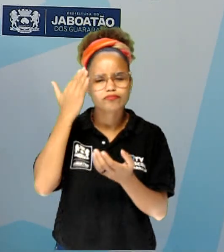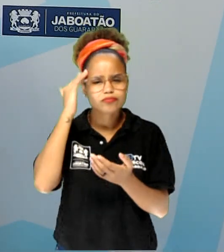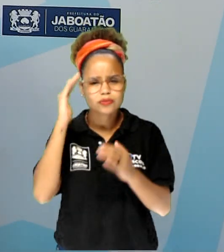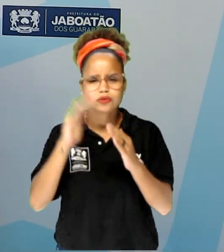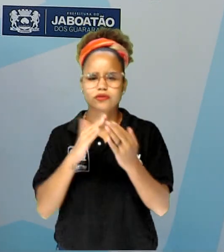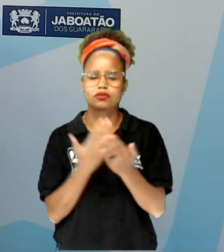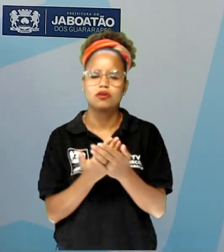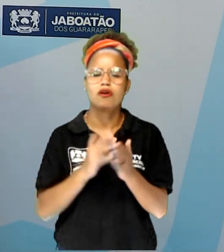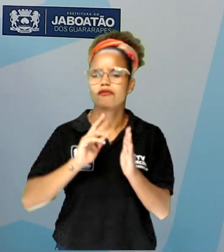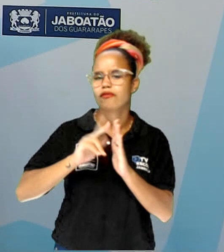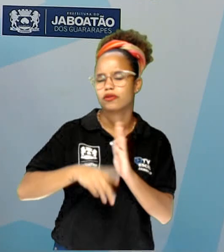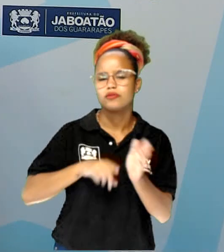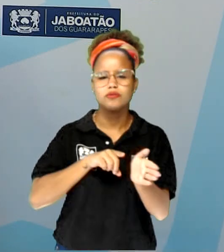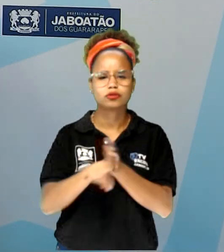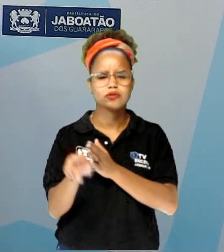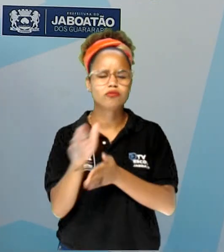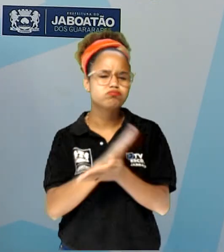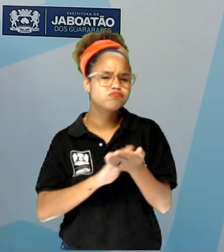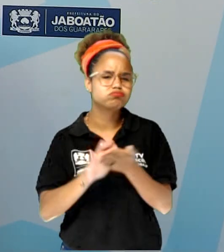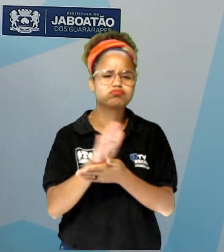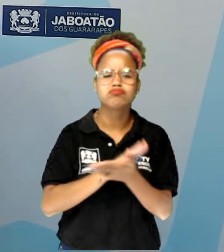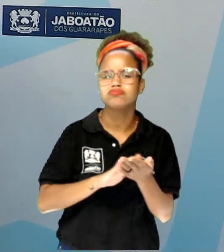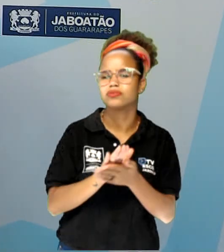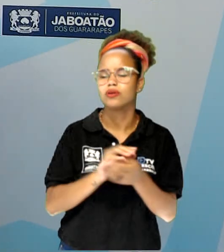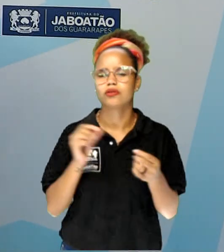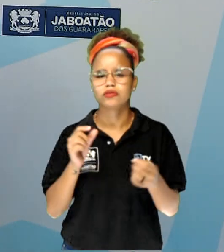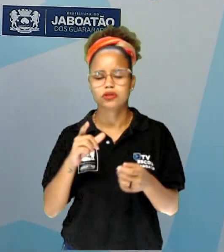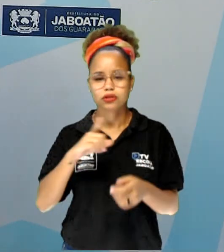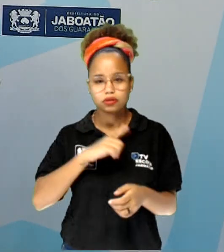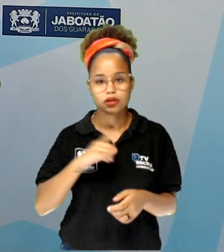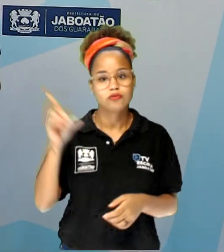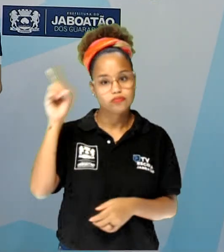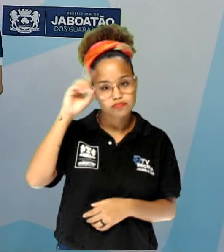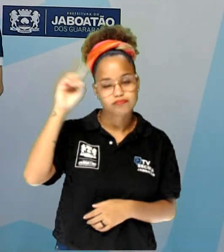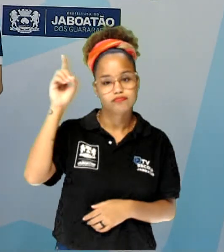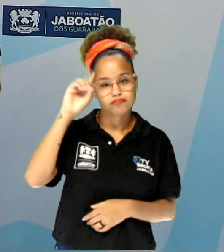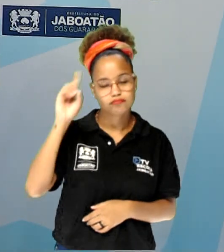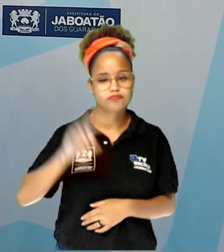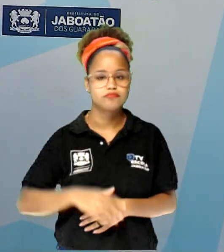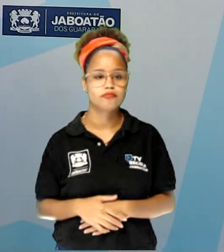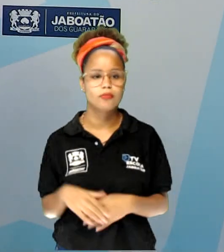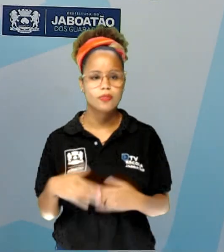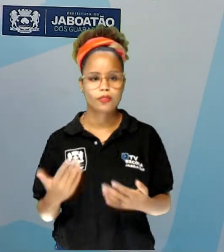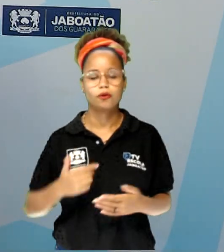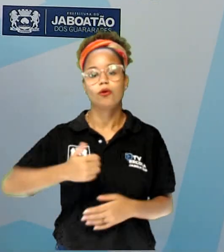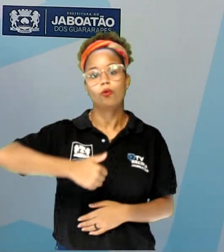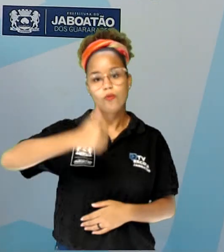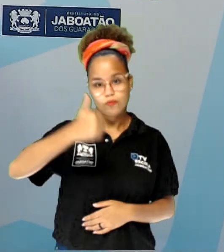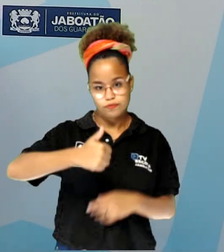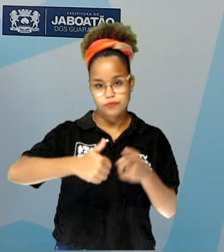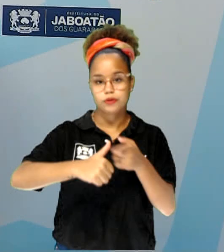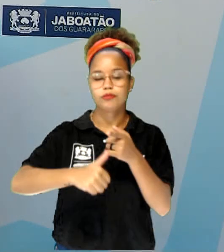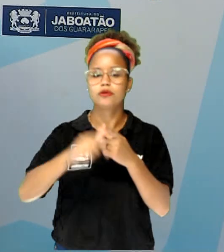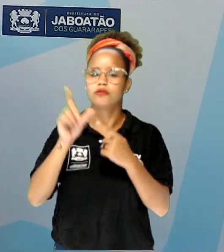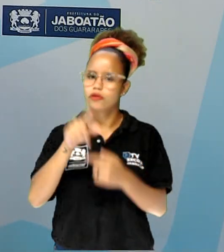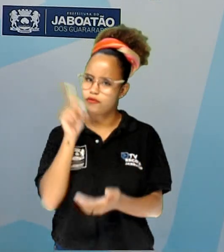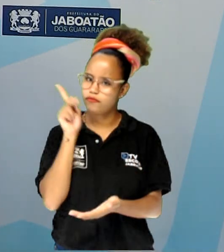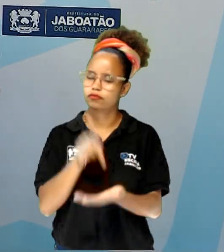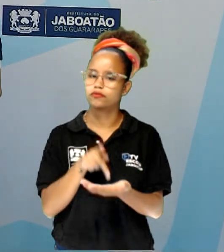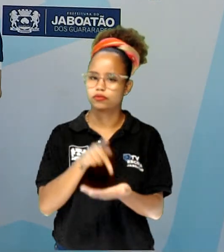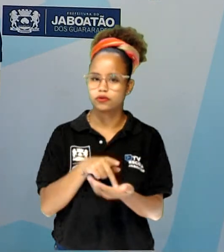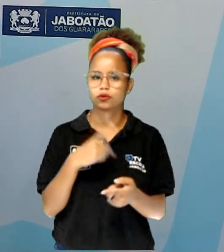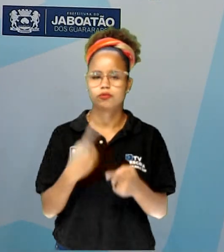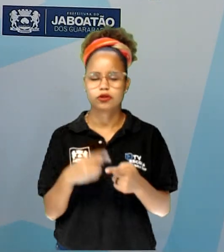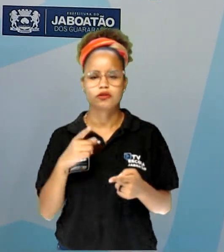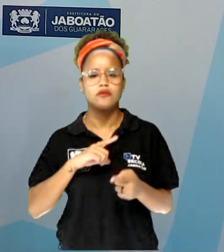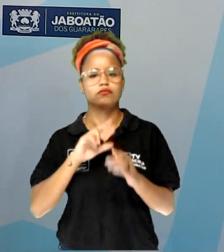e nada do prático, né? Do dia a dia. Então esse item 1 aí ele é verdadeiro, pois de fato a gente vê lá que tem